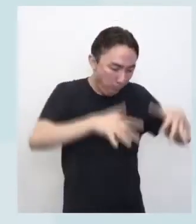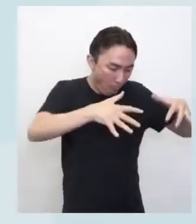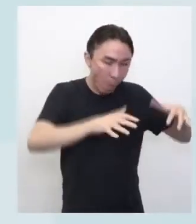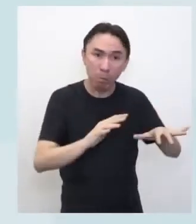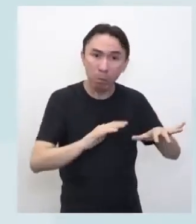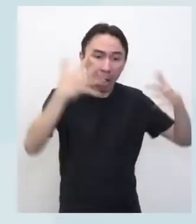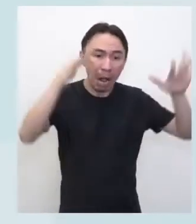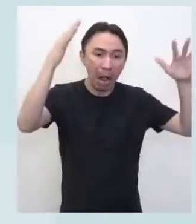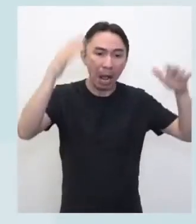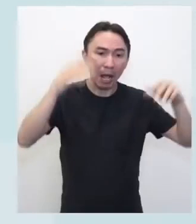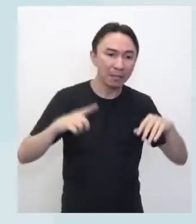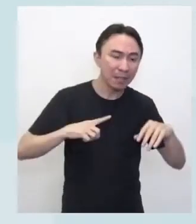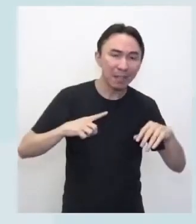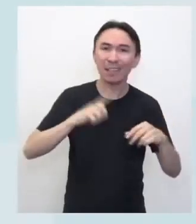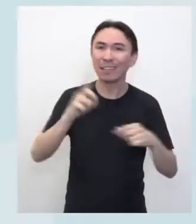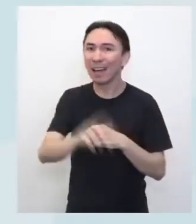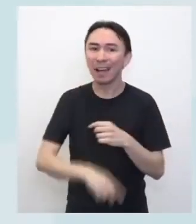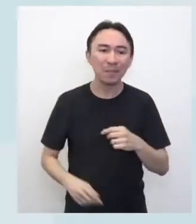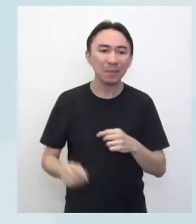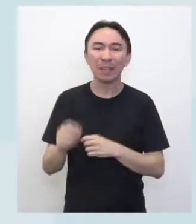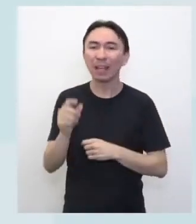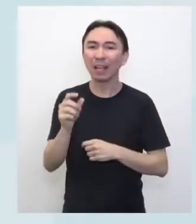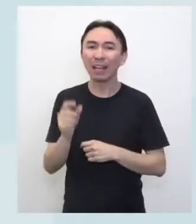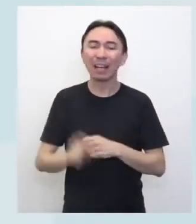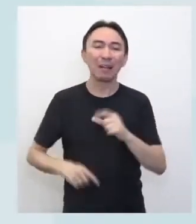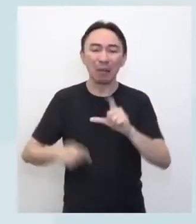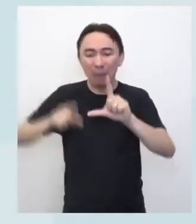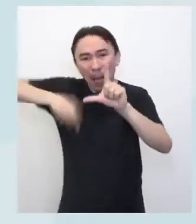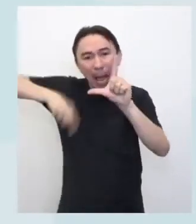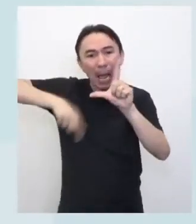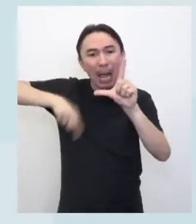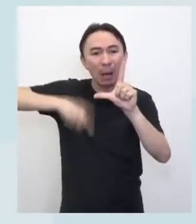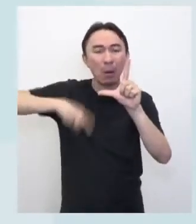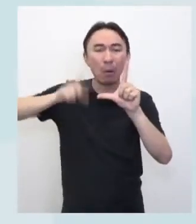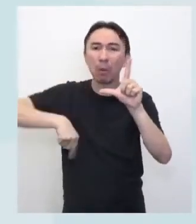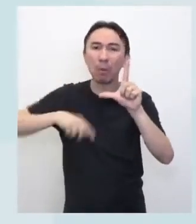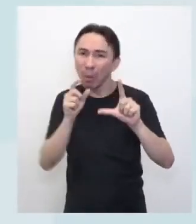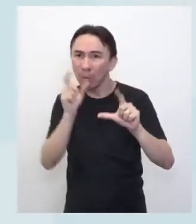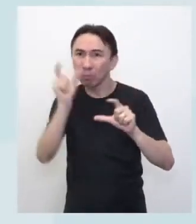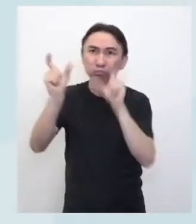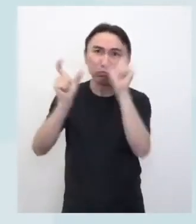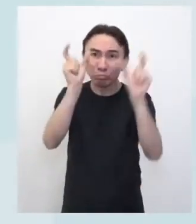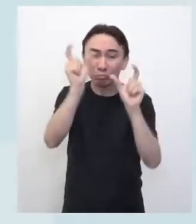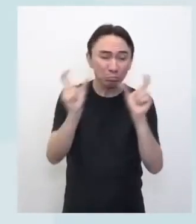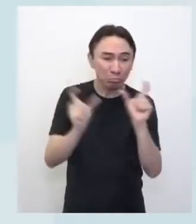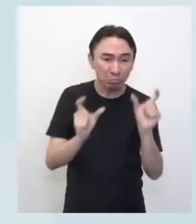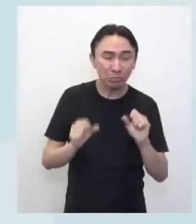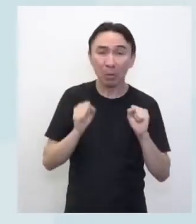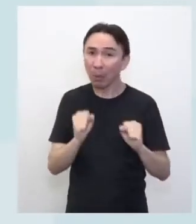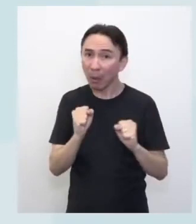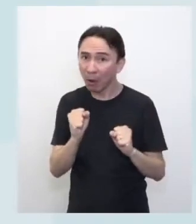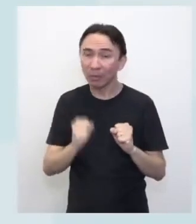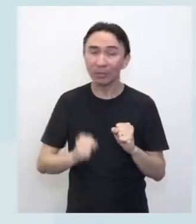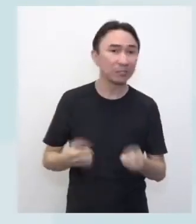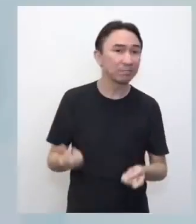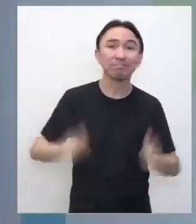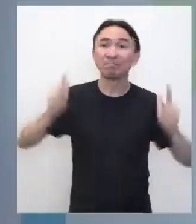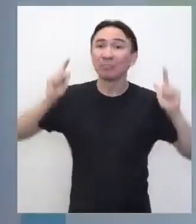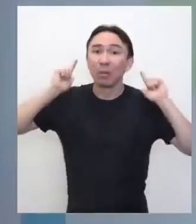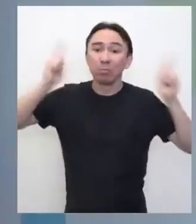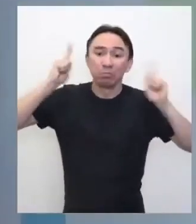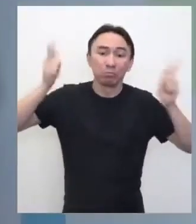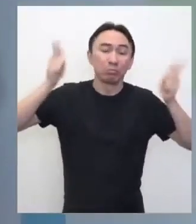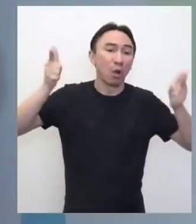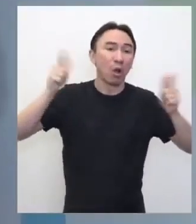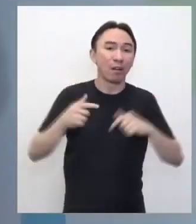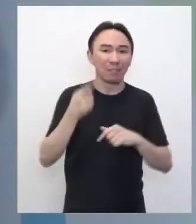elas contam histórias de piratas, nos fazem viajar, né? Elas nos levam para outros lugares, a gente vive aventuras. Será que alguém